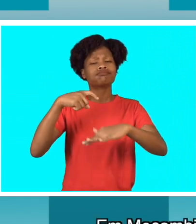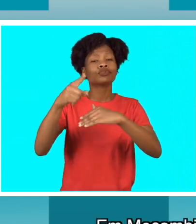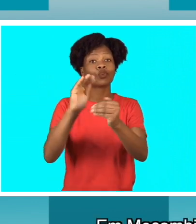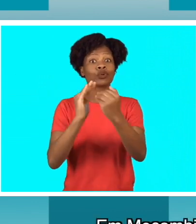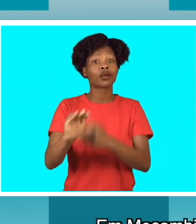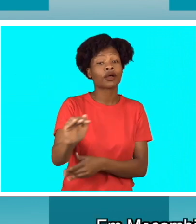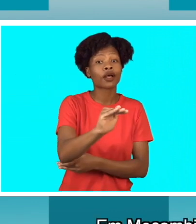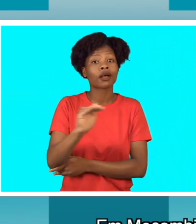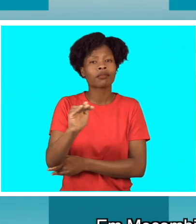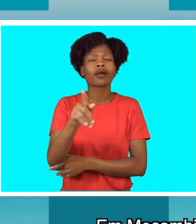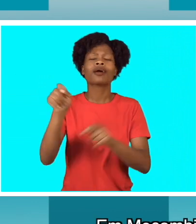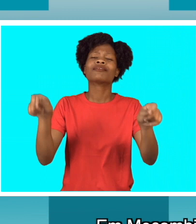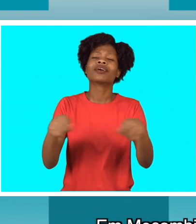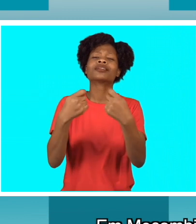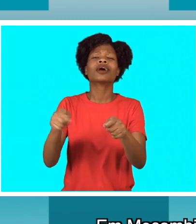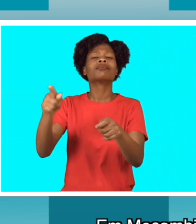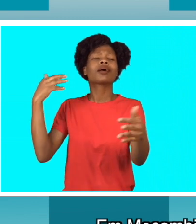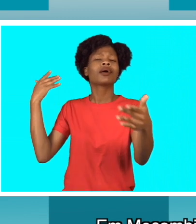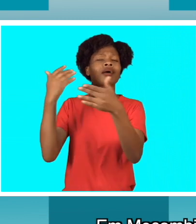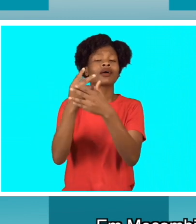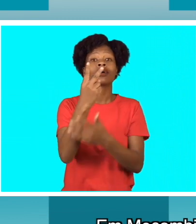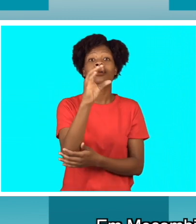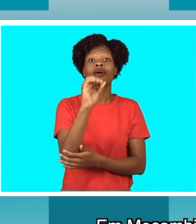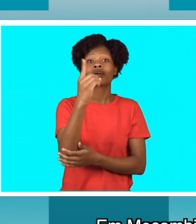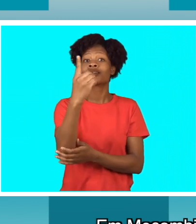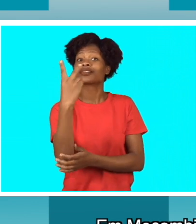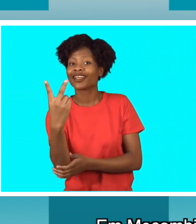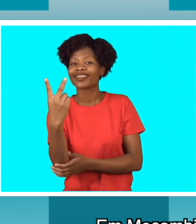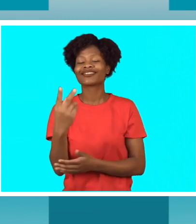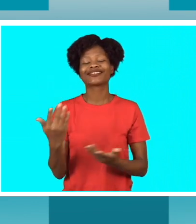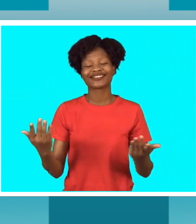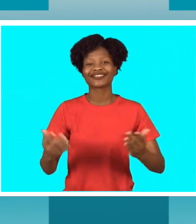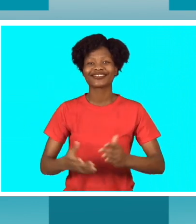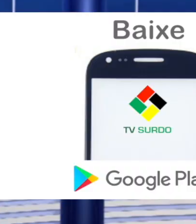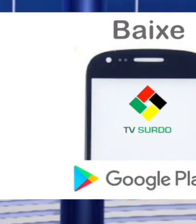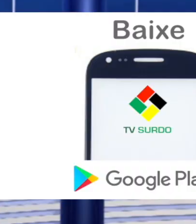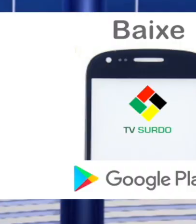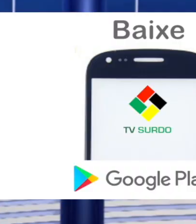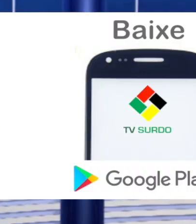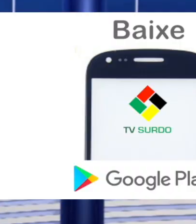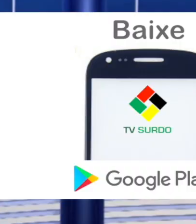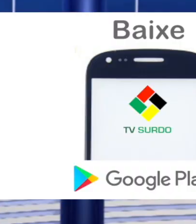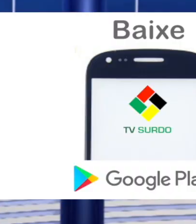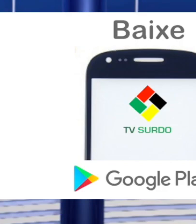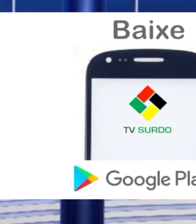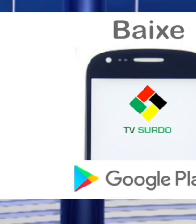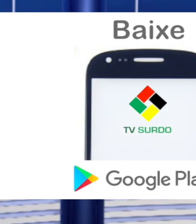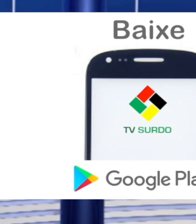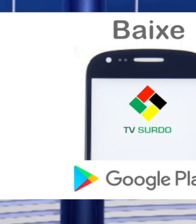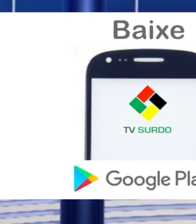a Semana da Proteção Social Básica é celebrada desde 2012. Vamos a mais uma pausa.